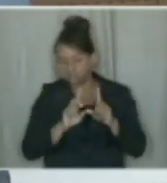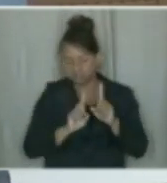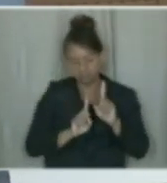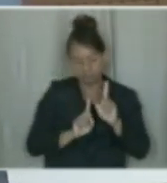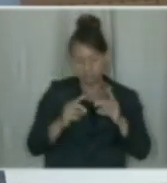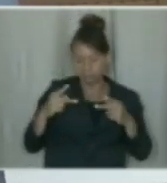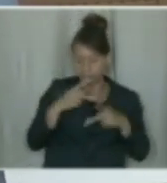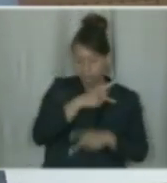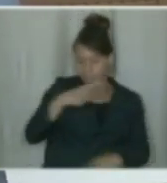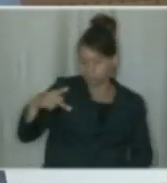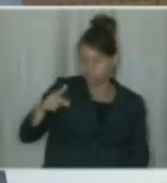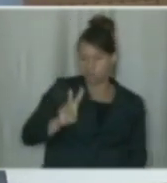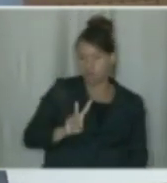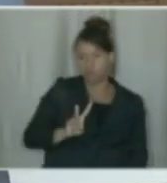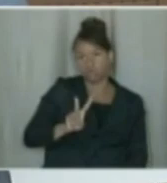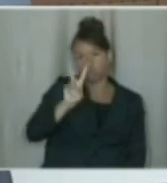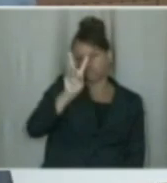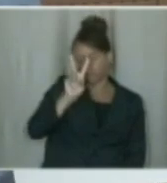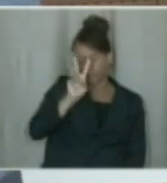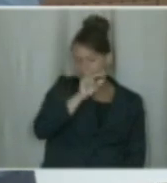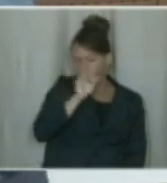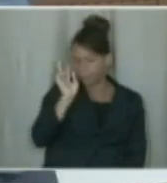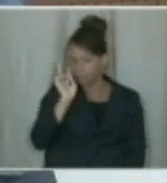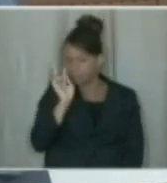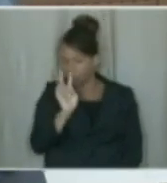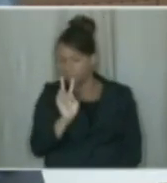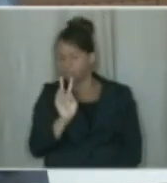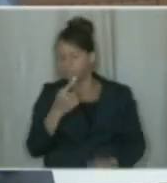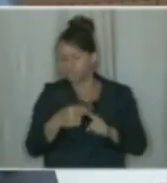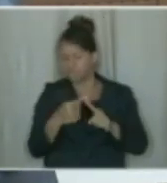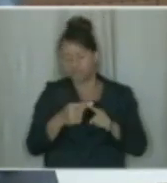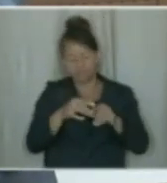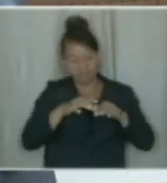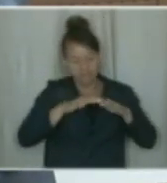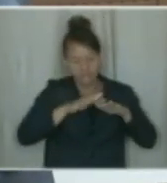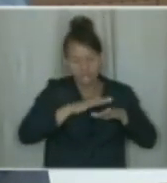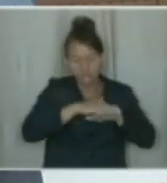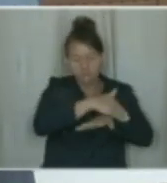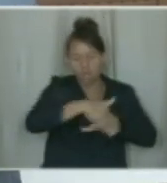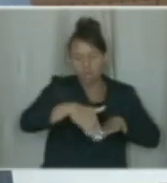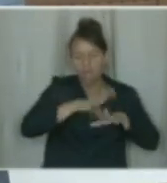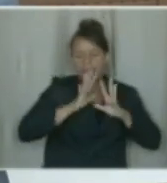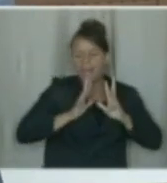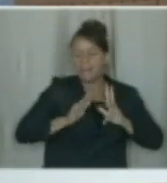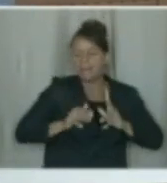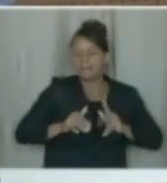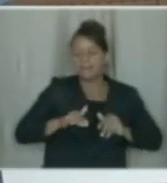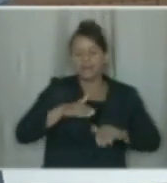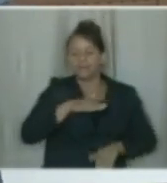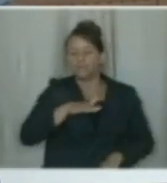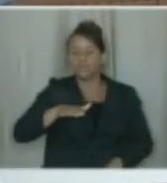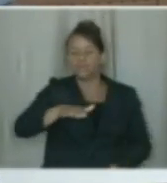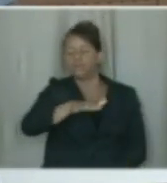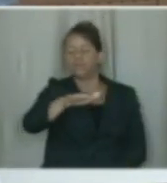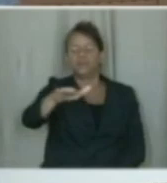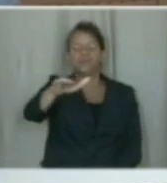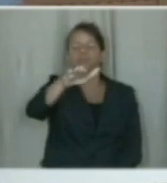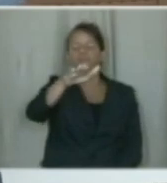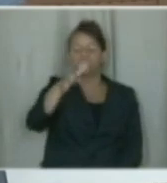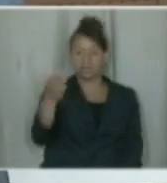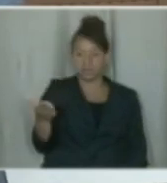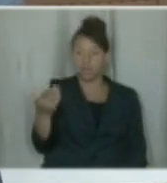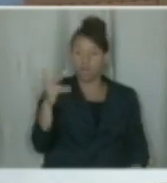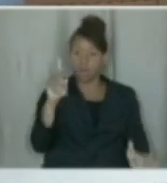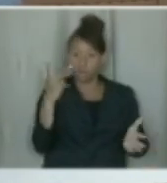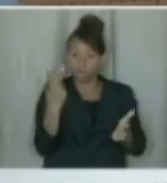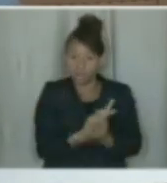e horizontalmente. Por quê? Porque as vias estão no tapete. E como isso acontece, estão os